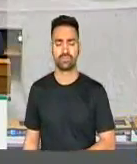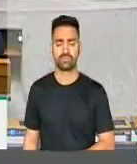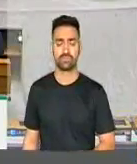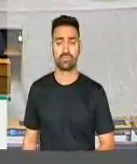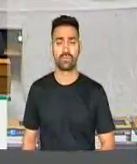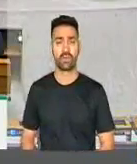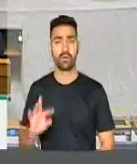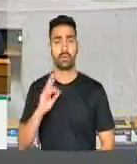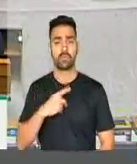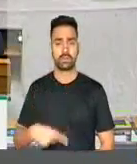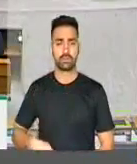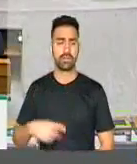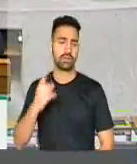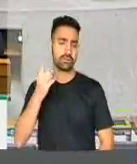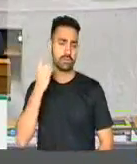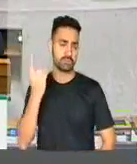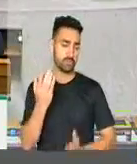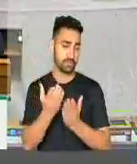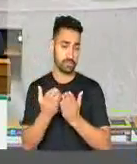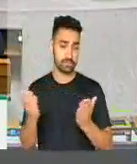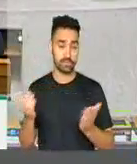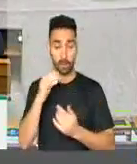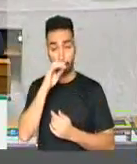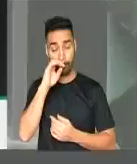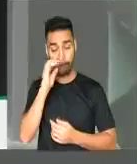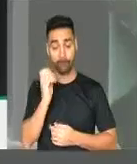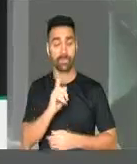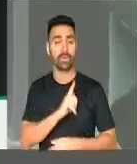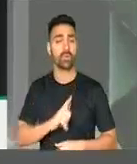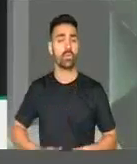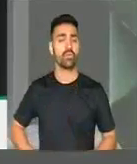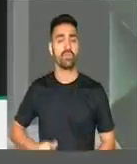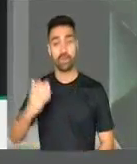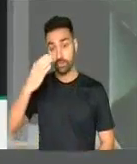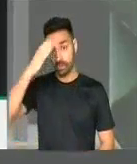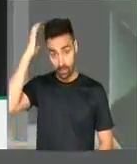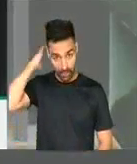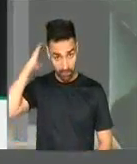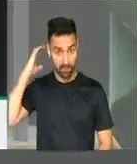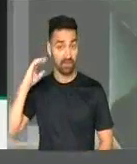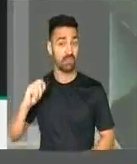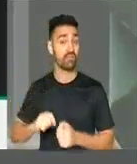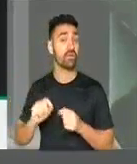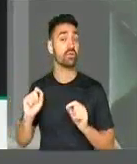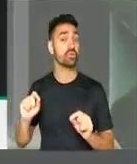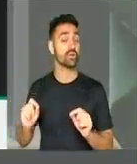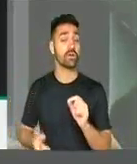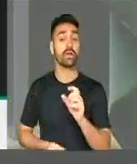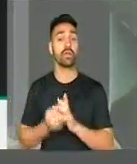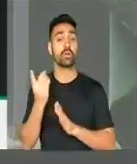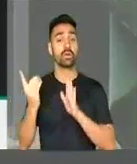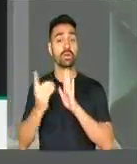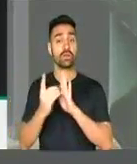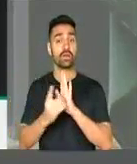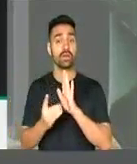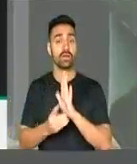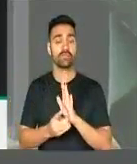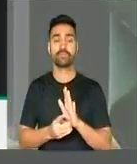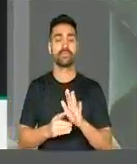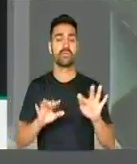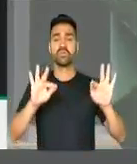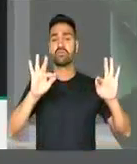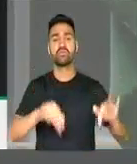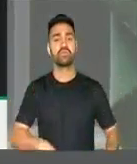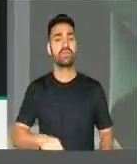Senhor presidente, senhores e senhoras parlamentares, o governo Temer extinguiu, através de um decreto, a